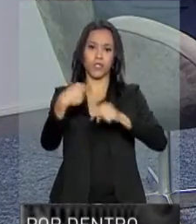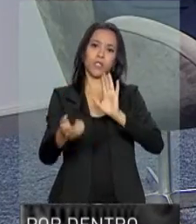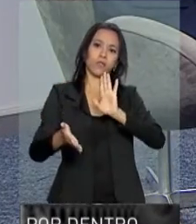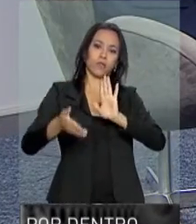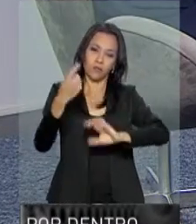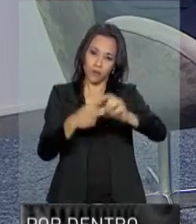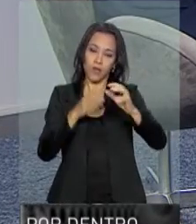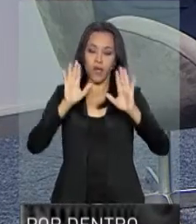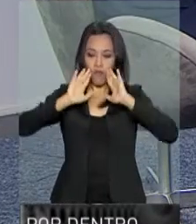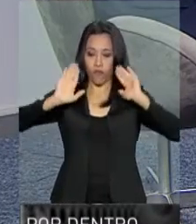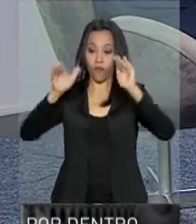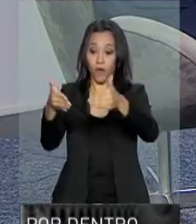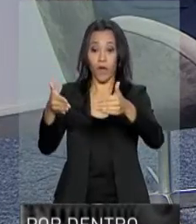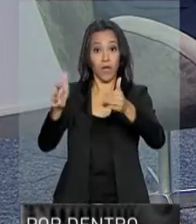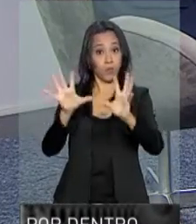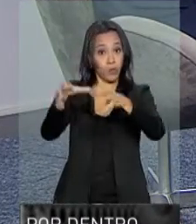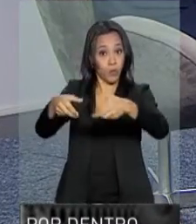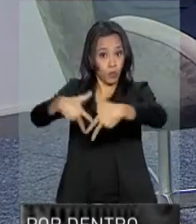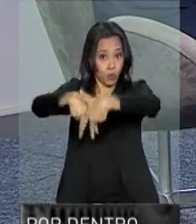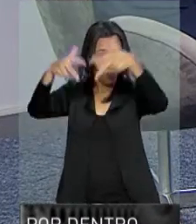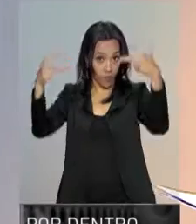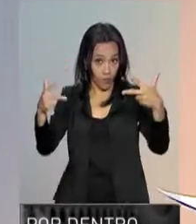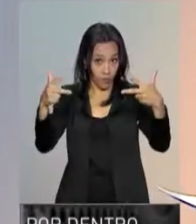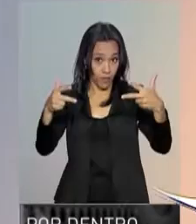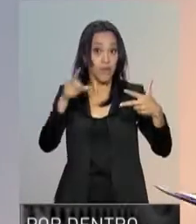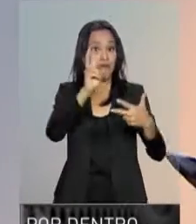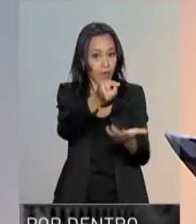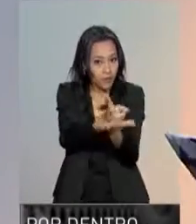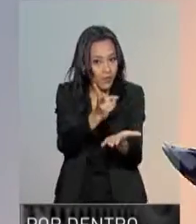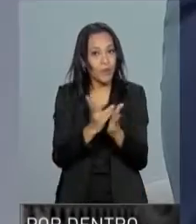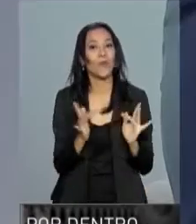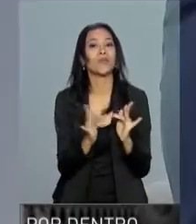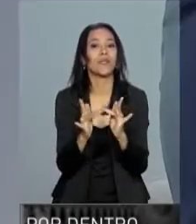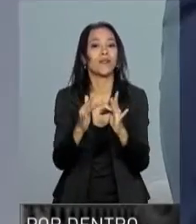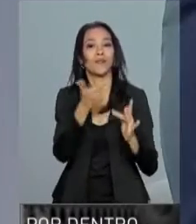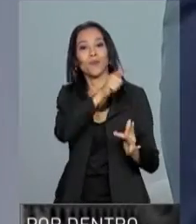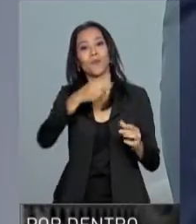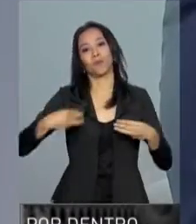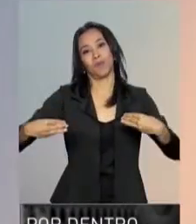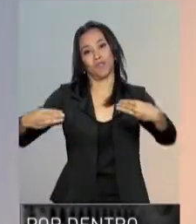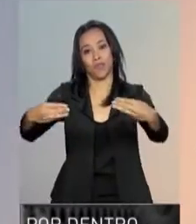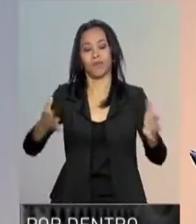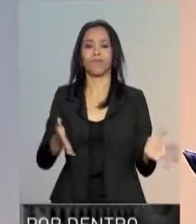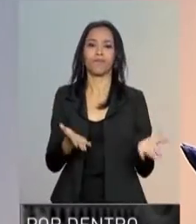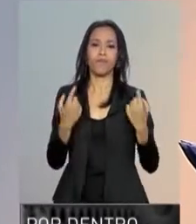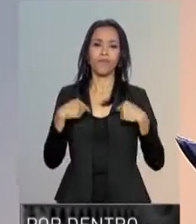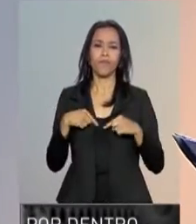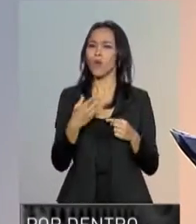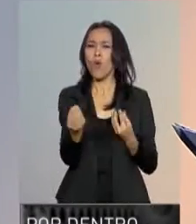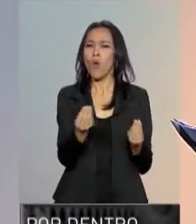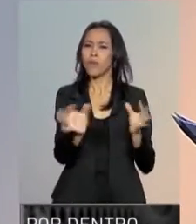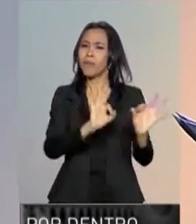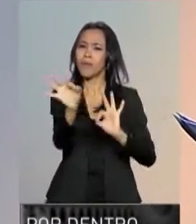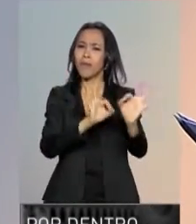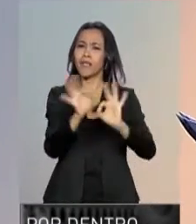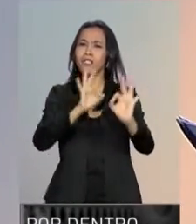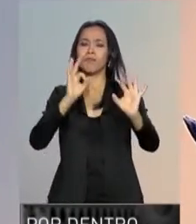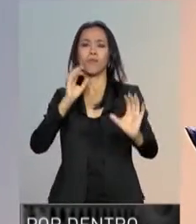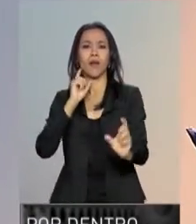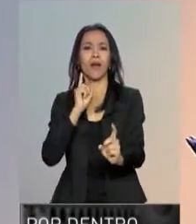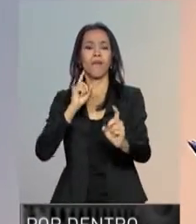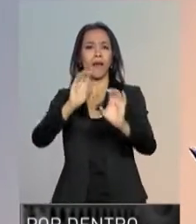para essa comunidade essas comunidades no Brasil transversalidade né com certeza bom como é que tá os preparativos para a 4ª